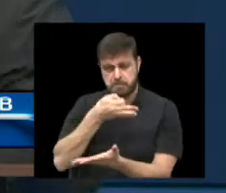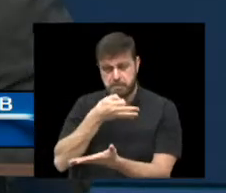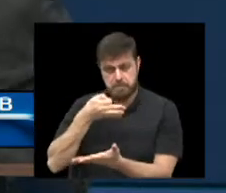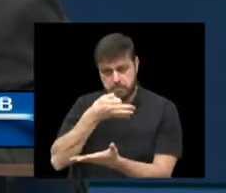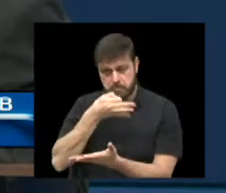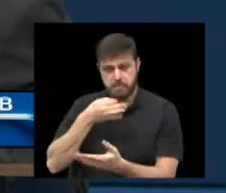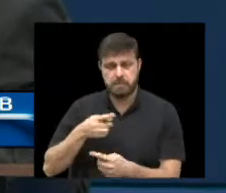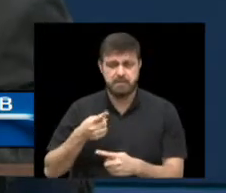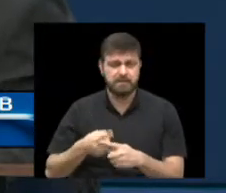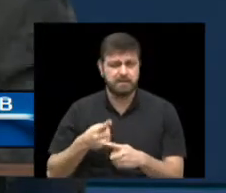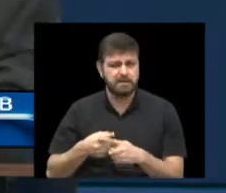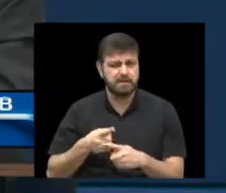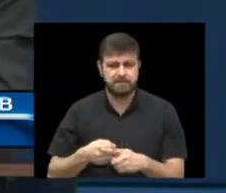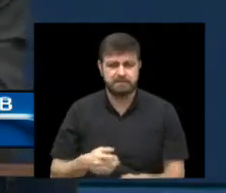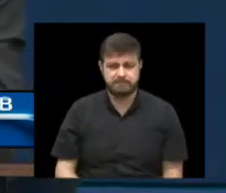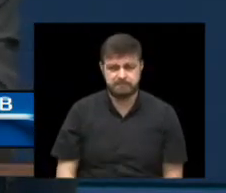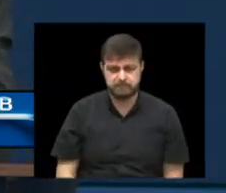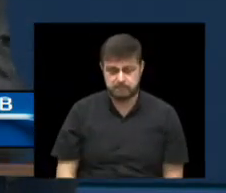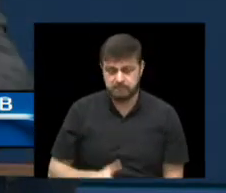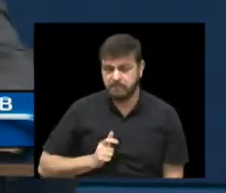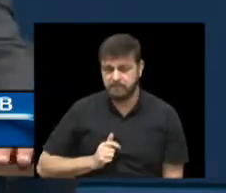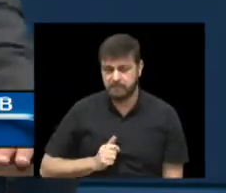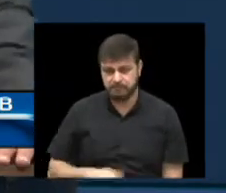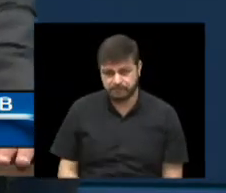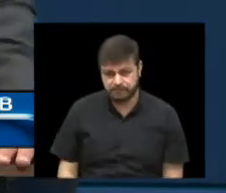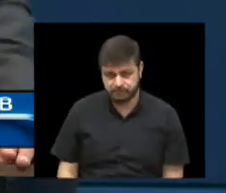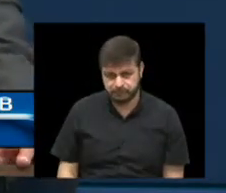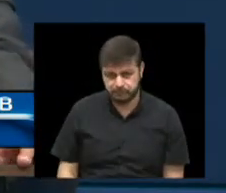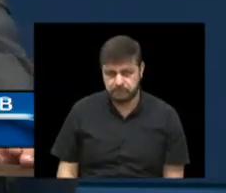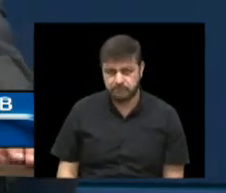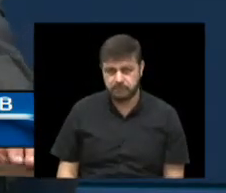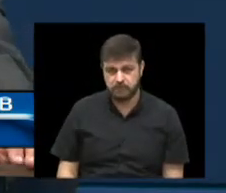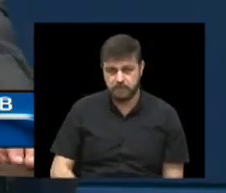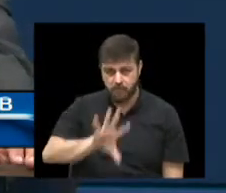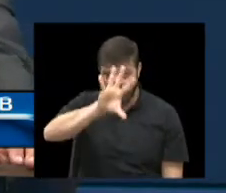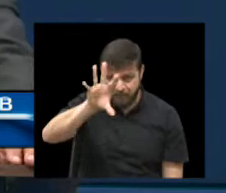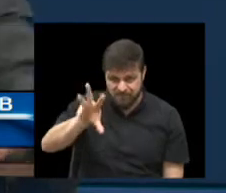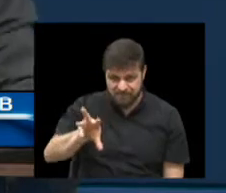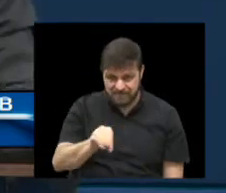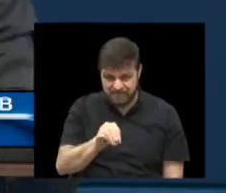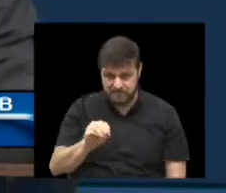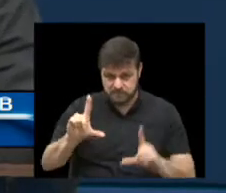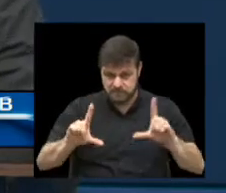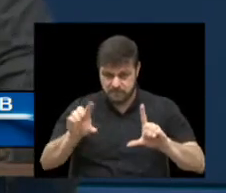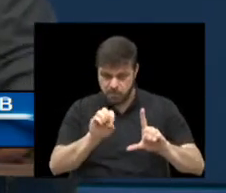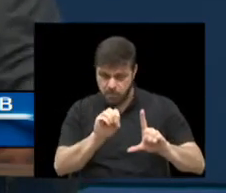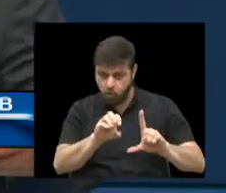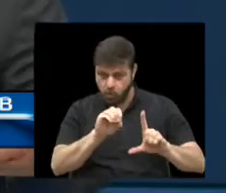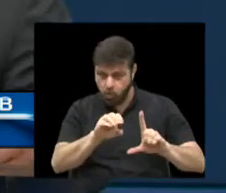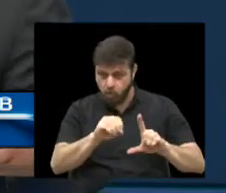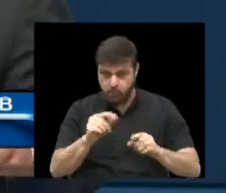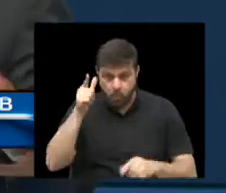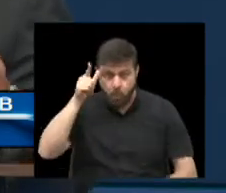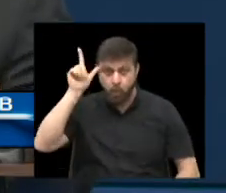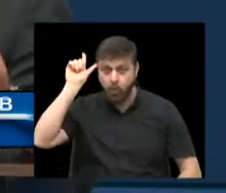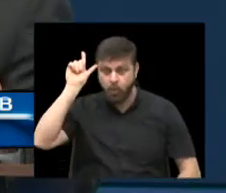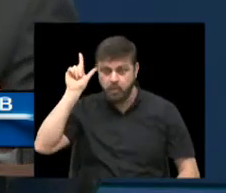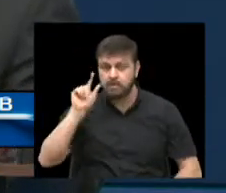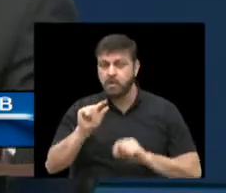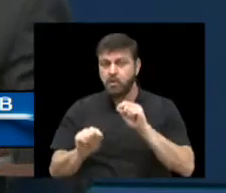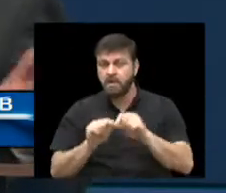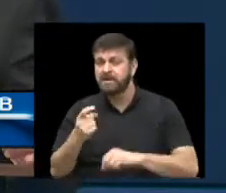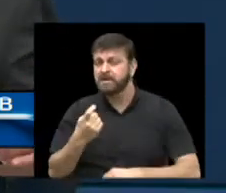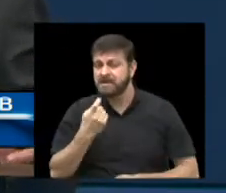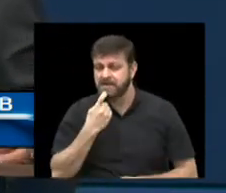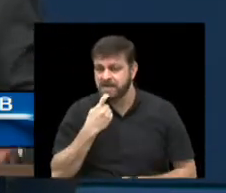razão da reportagem do Fantástico de ontem, dizer que Campinas está se